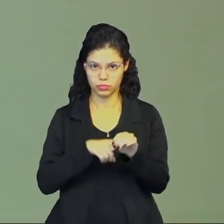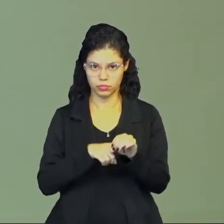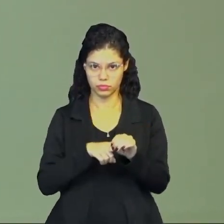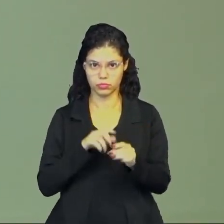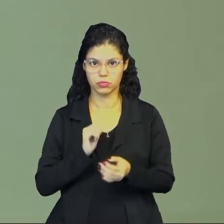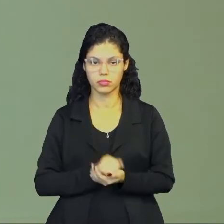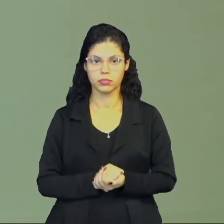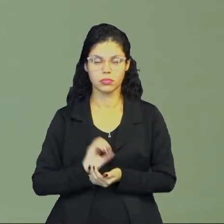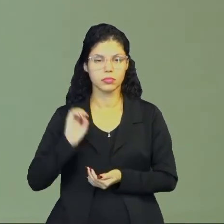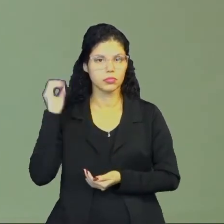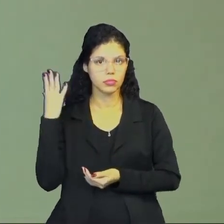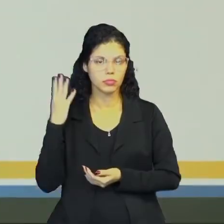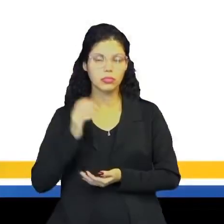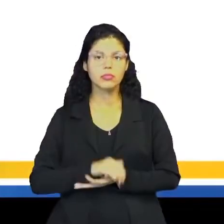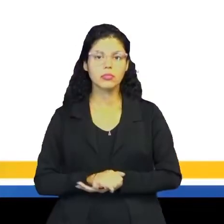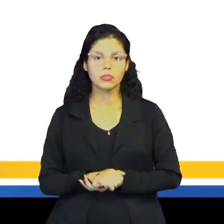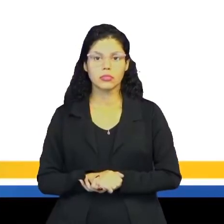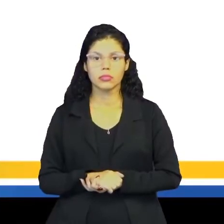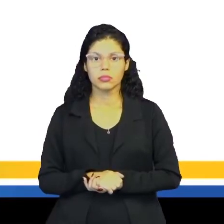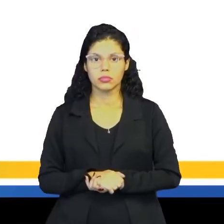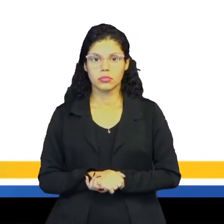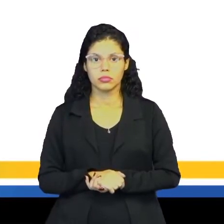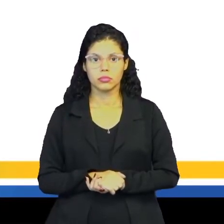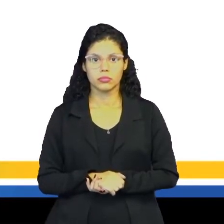espermatozoide, caso haja fecundação.